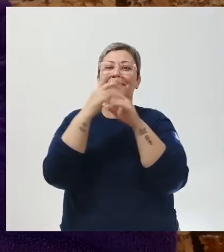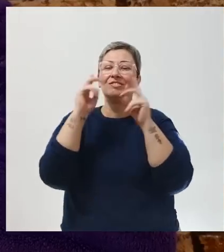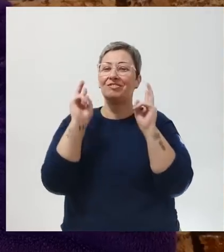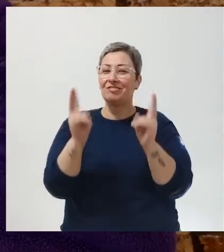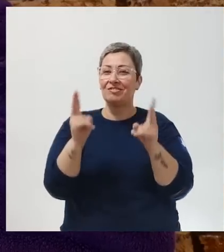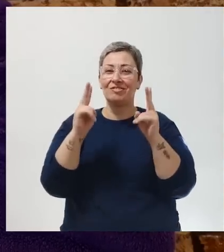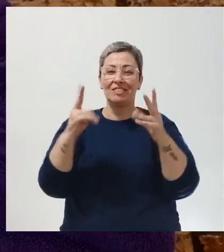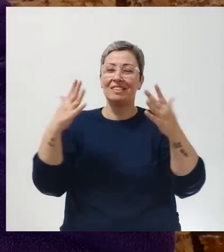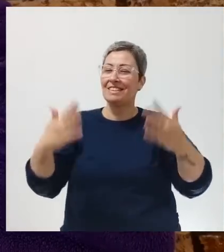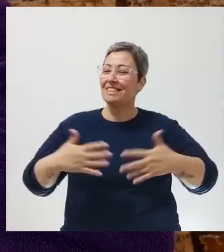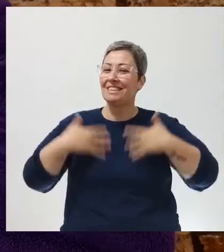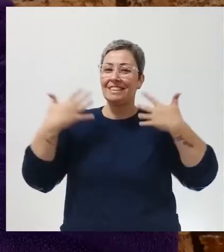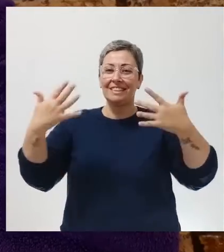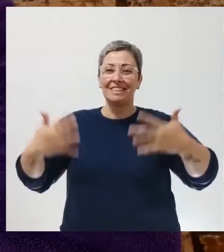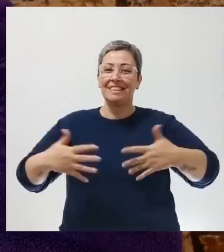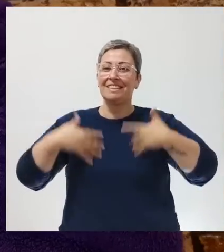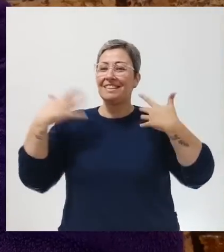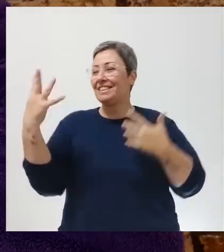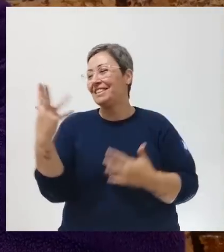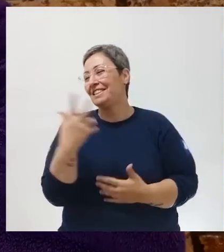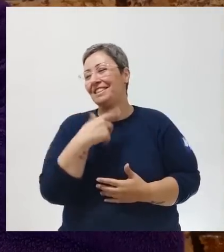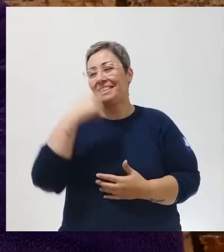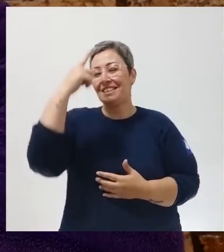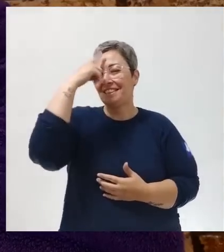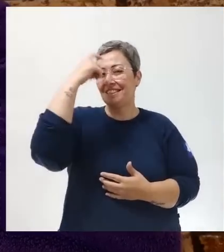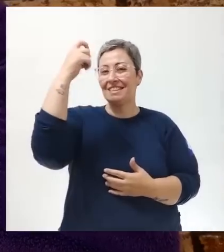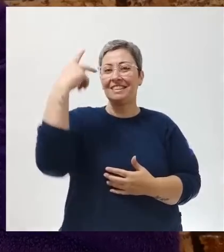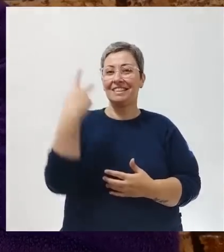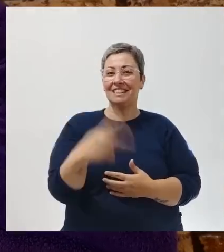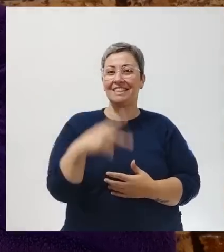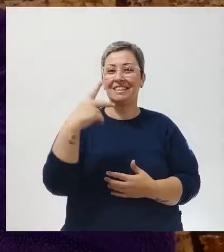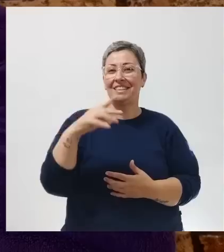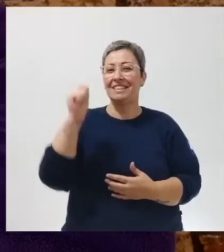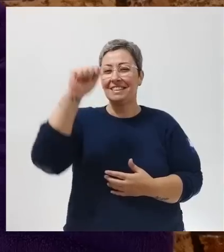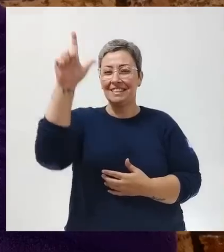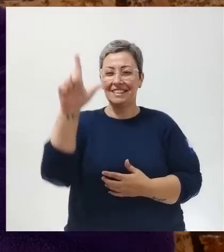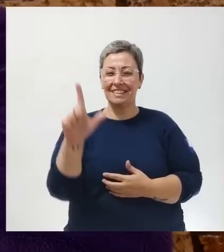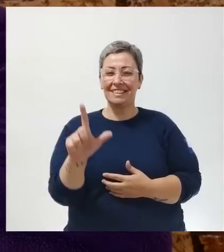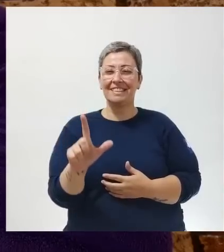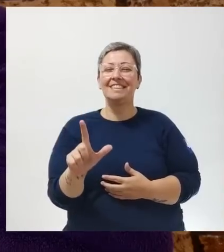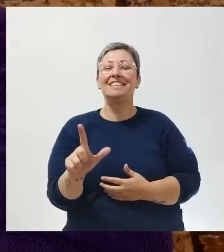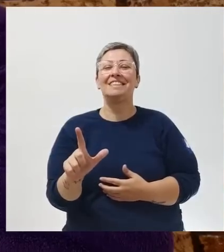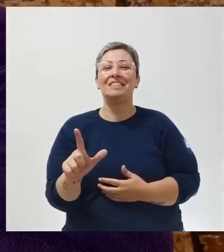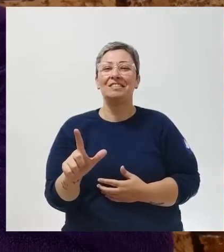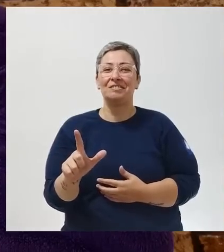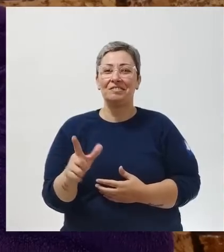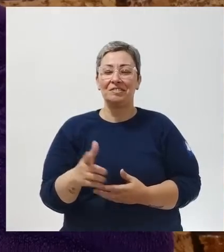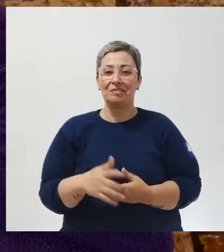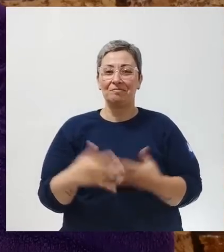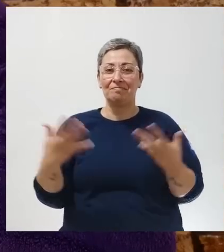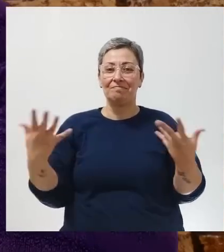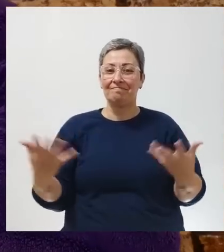sempre com igual alegria. Linda ideia dele toda azul!